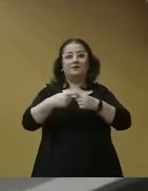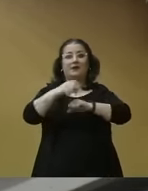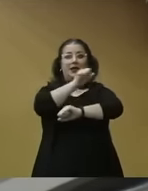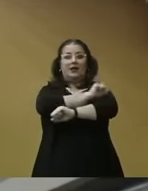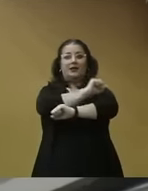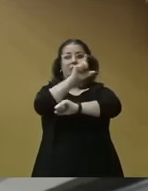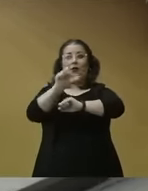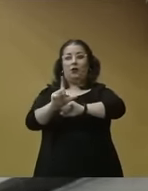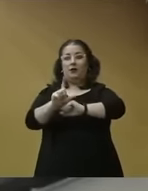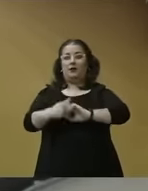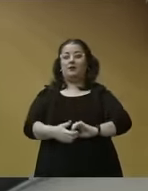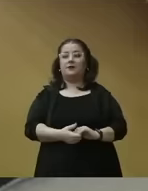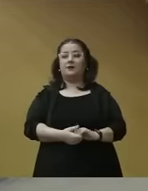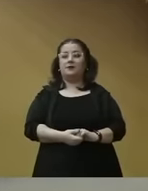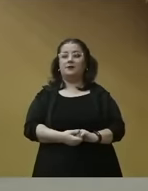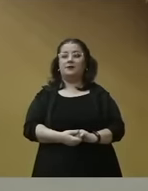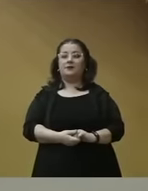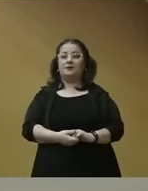Sul.